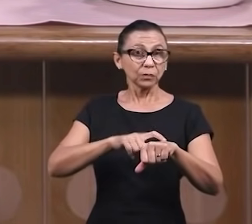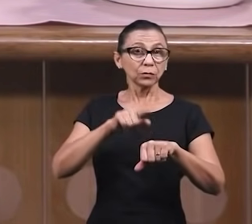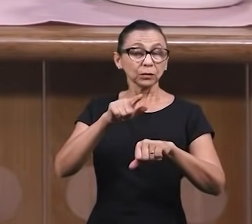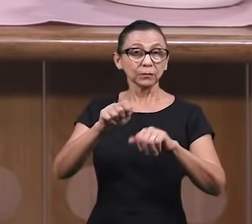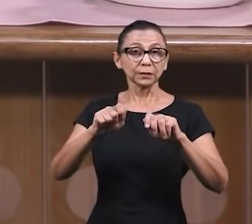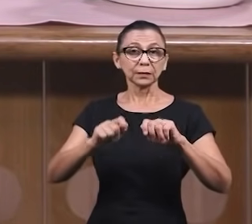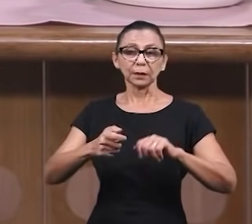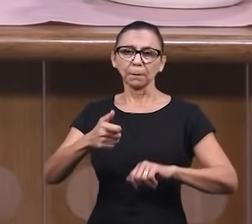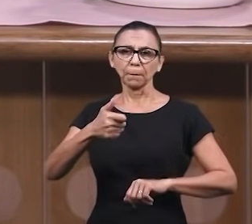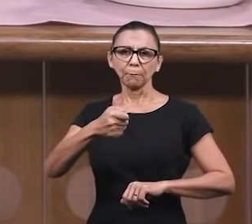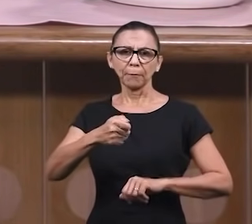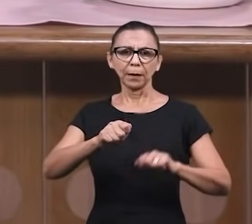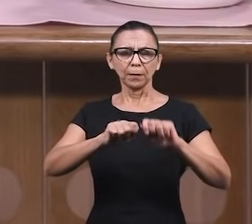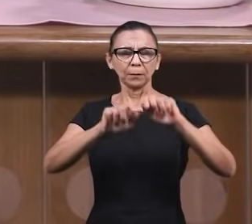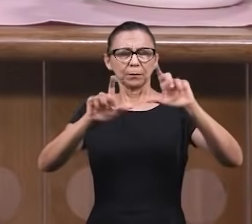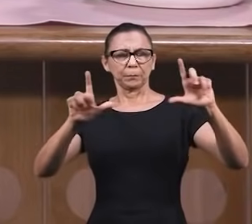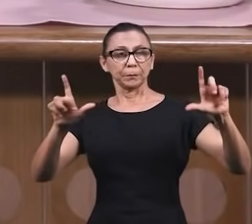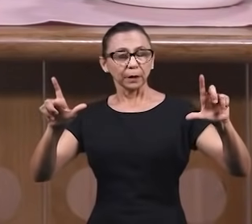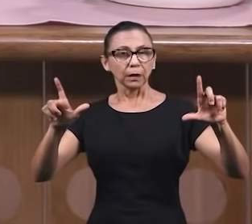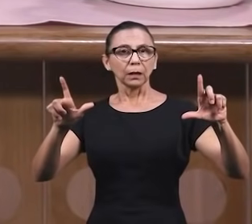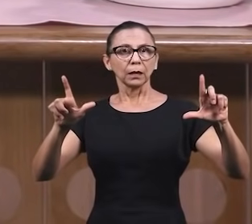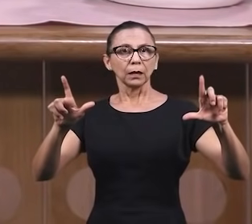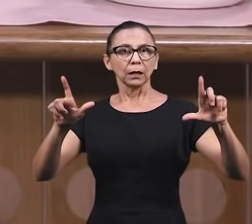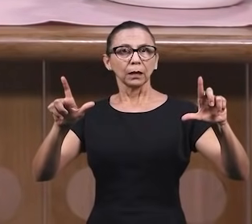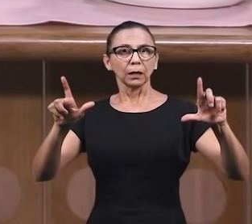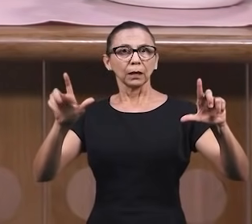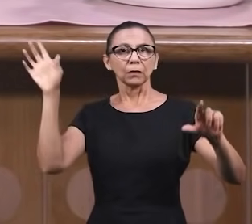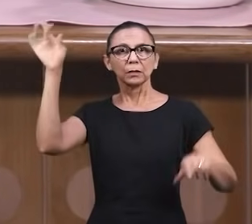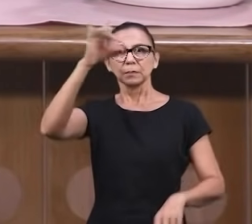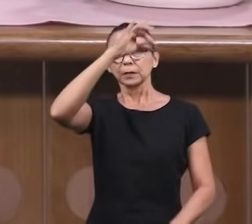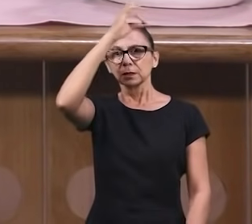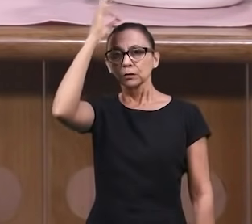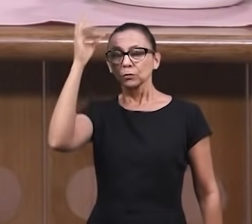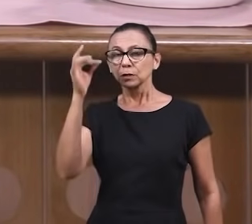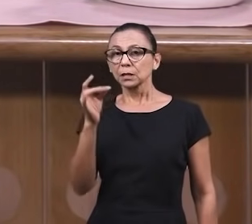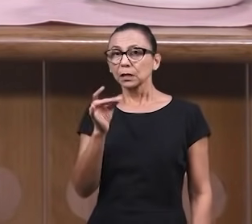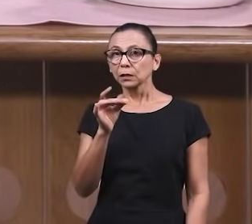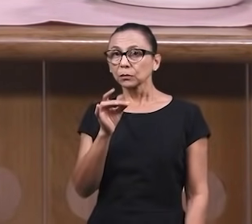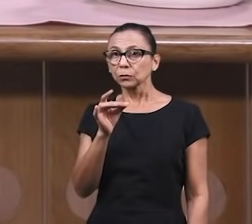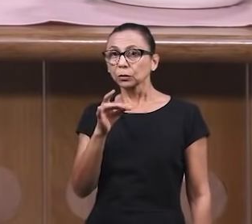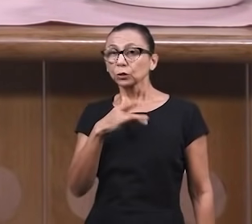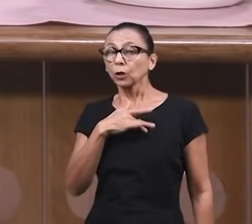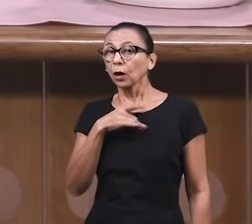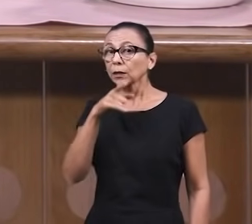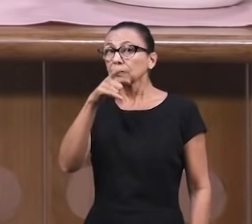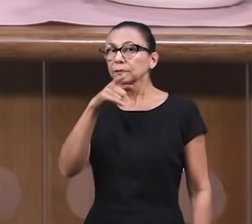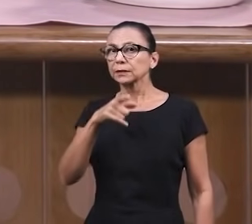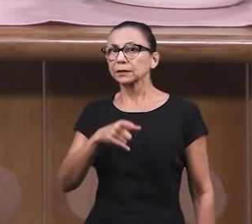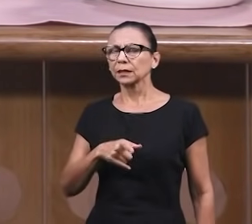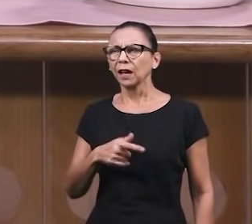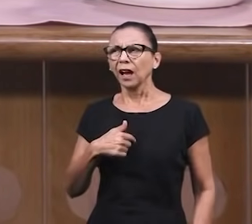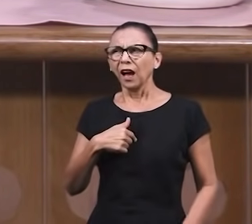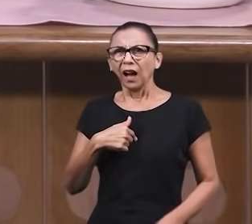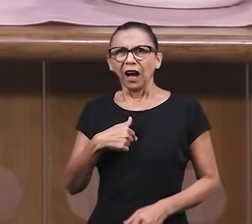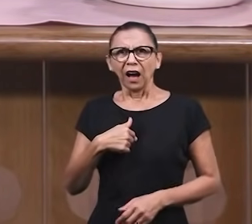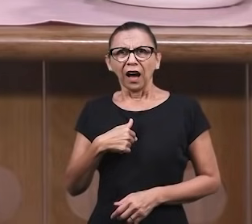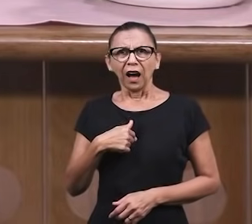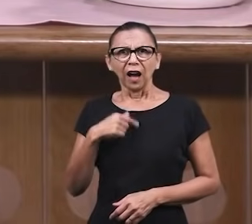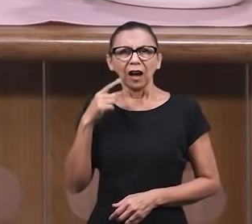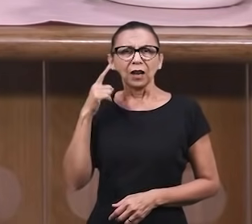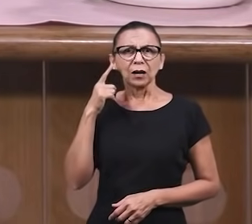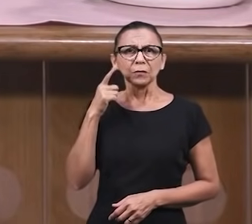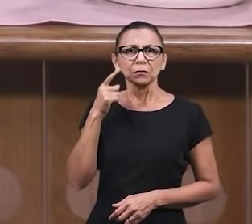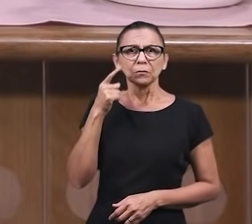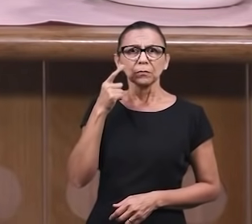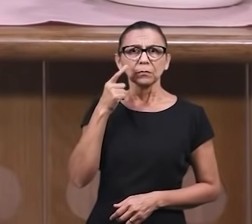o chamado, ele está despertando você. Então ele toca. Aí você sente alguma coisa assim, mas eu fiquei emocionado porque eu ouvi